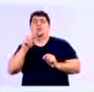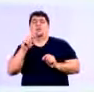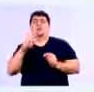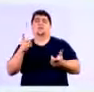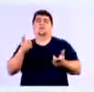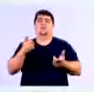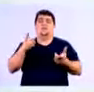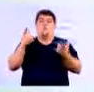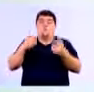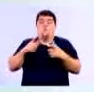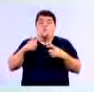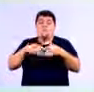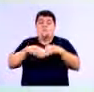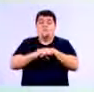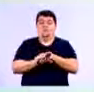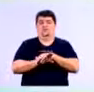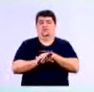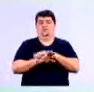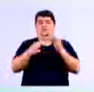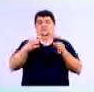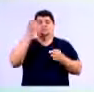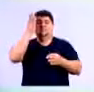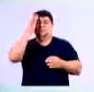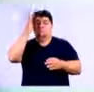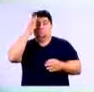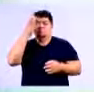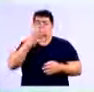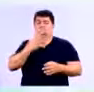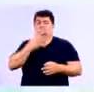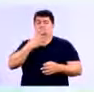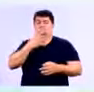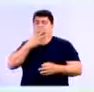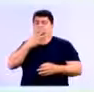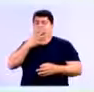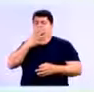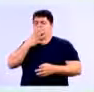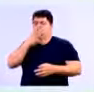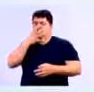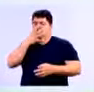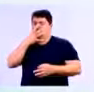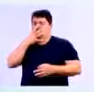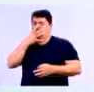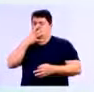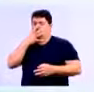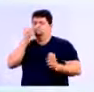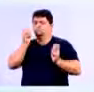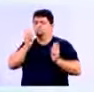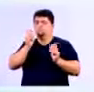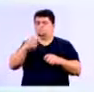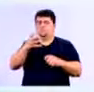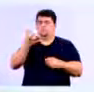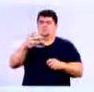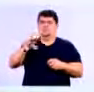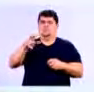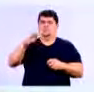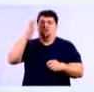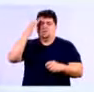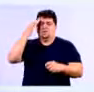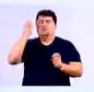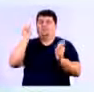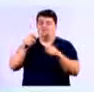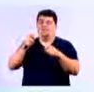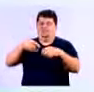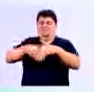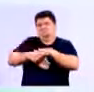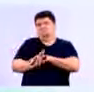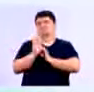questão aonde você vai depositar esse dinheiro. Então, quando fala assim, olha, indiferente do risco, eu não quero saber, o risco é muito baixo, é